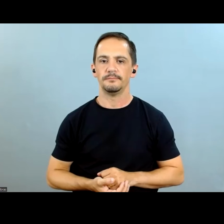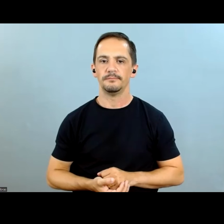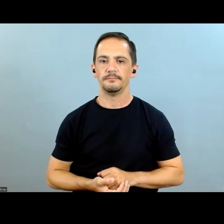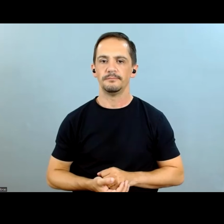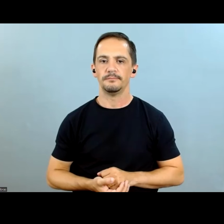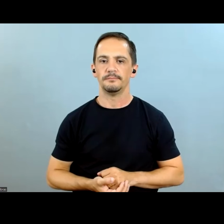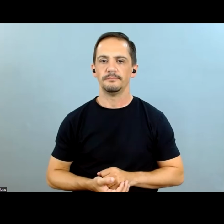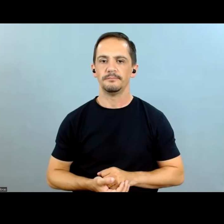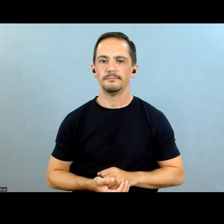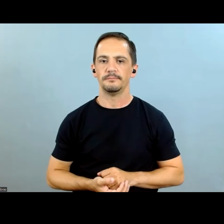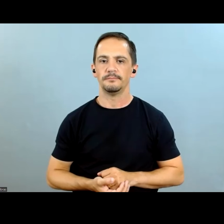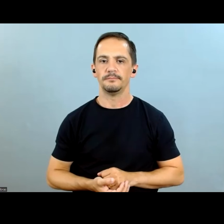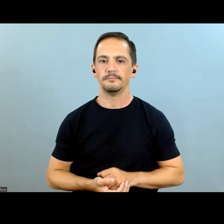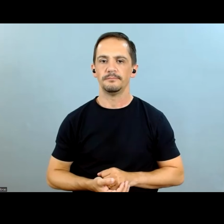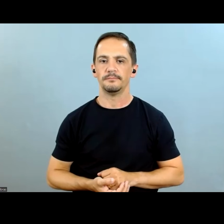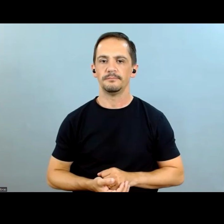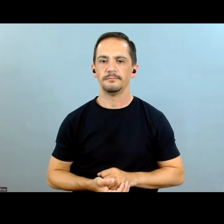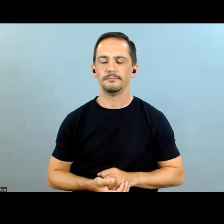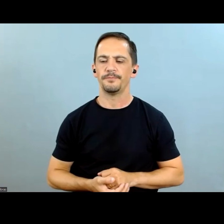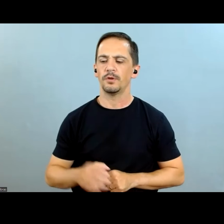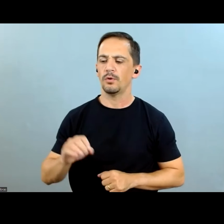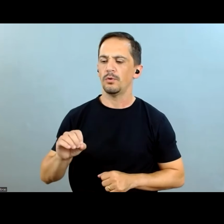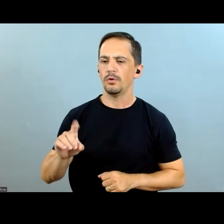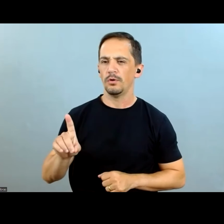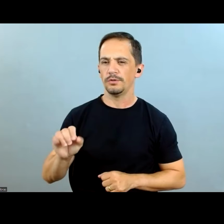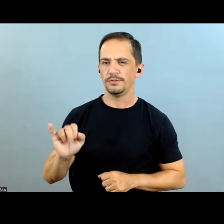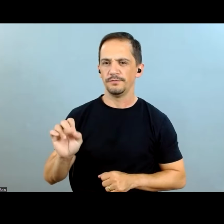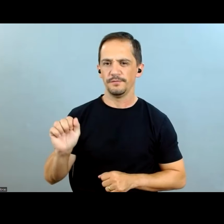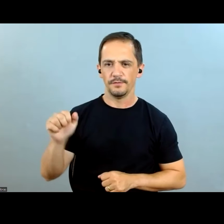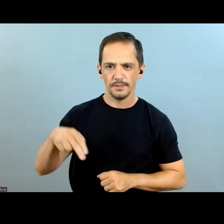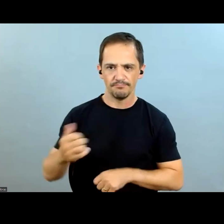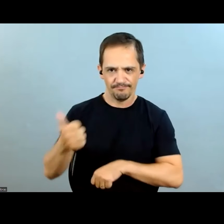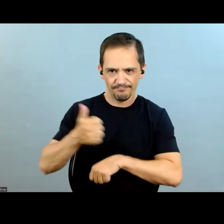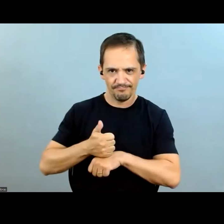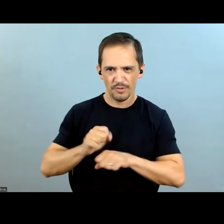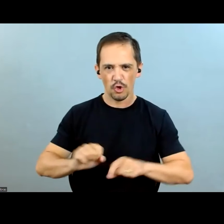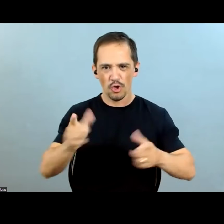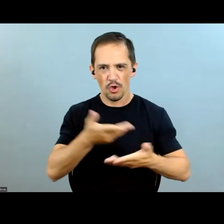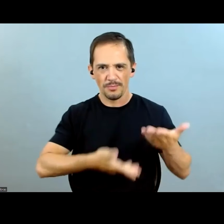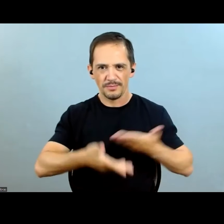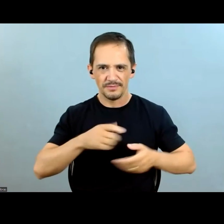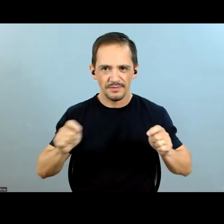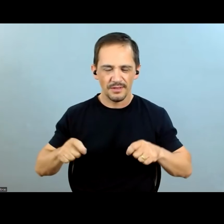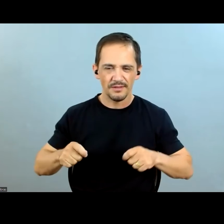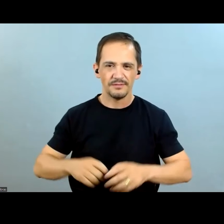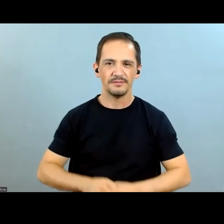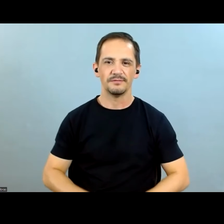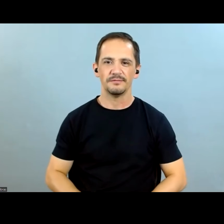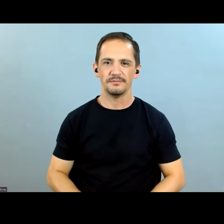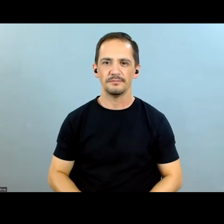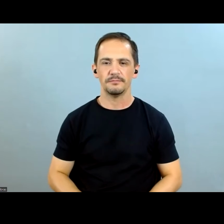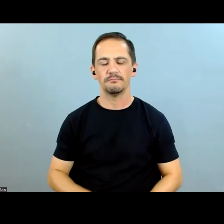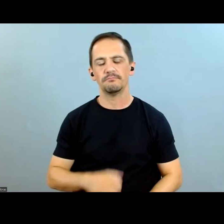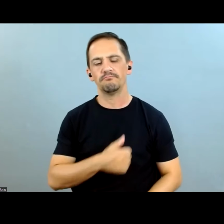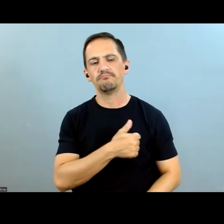aqui oan pode compartilhar a apresentação aí não tô conseguindo aqui ô is sim só